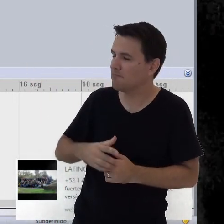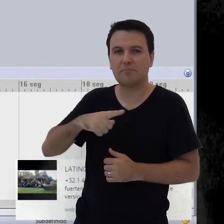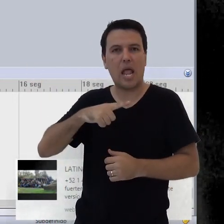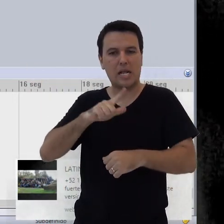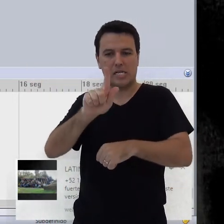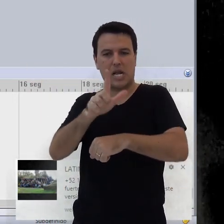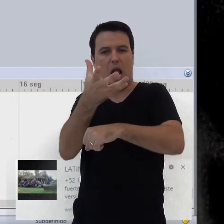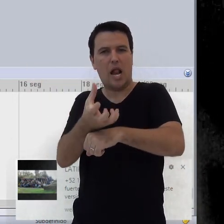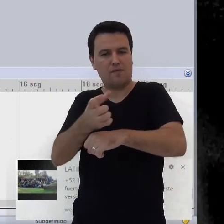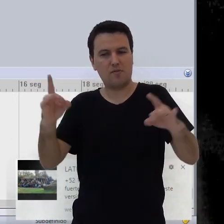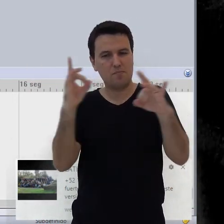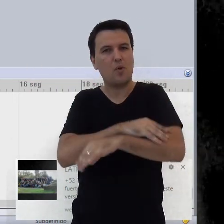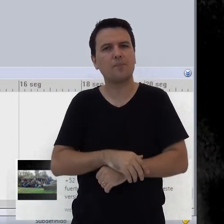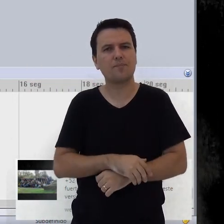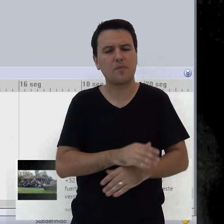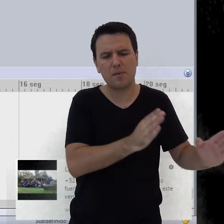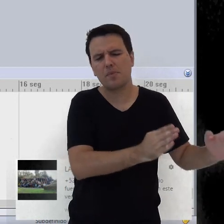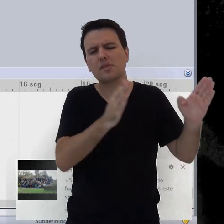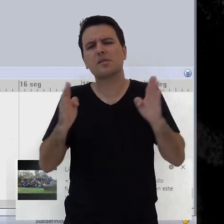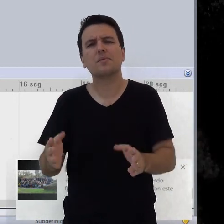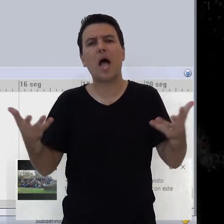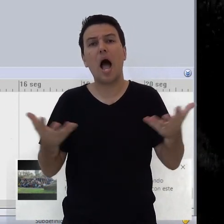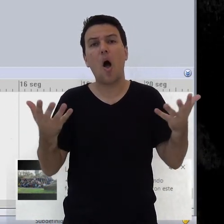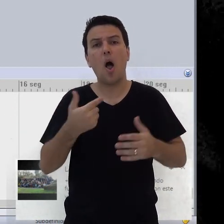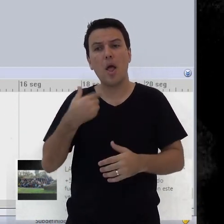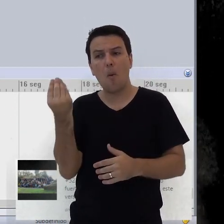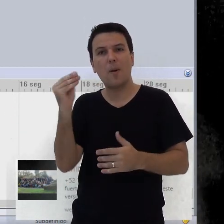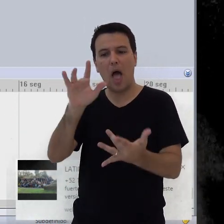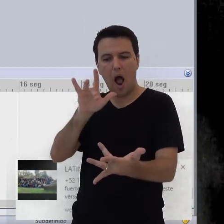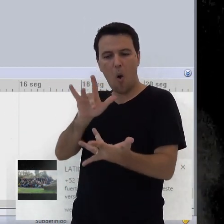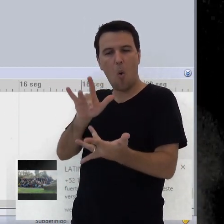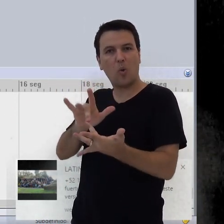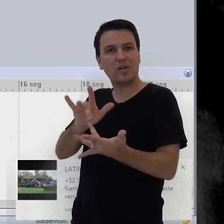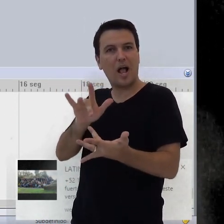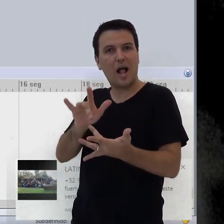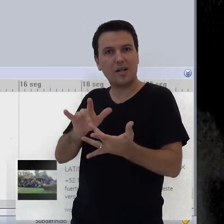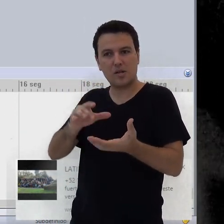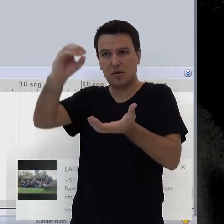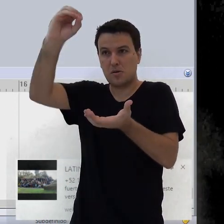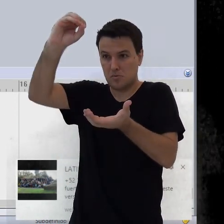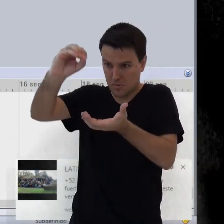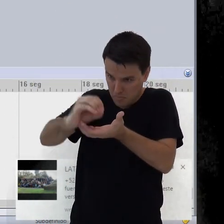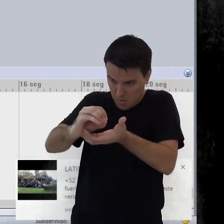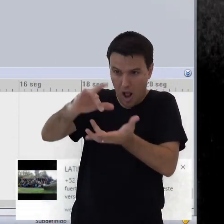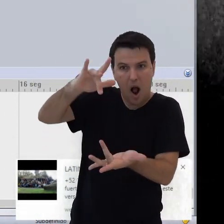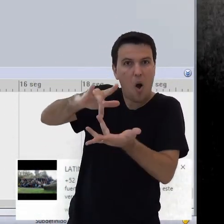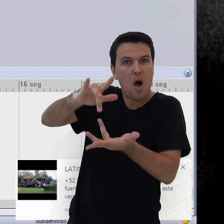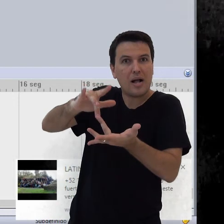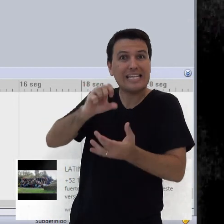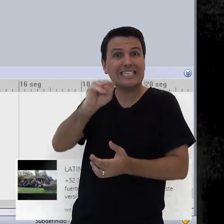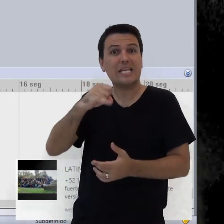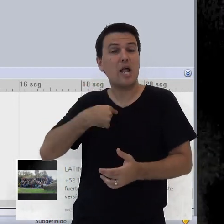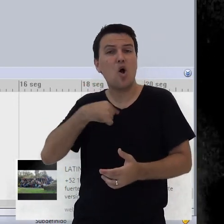a gravidade. E o próximo passo é eu adicionar o contato entre esses dois componentes, porque se